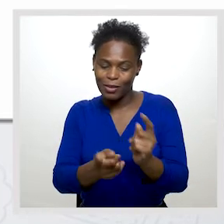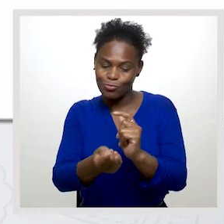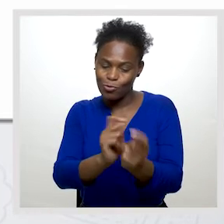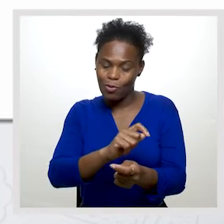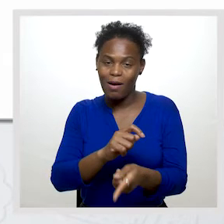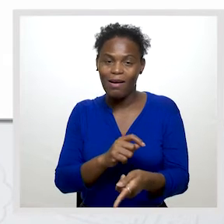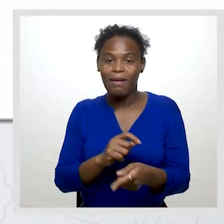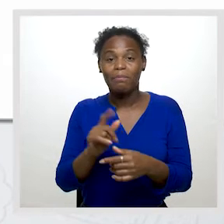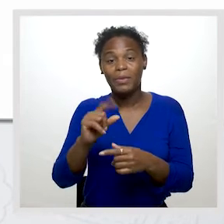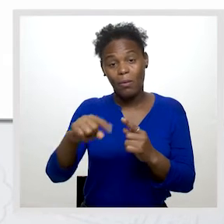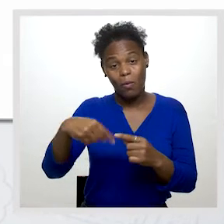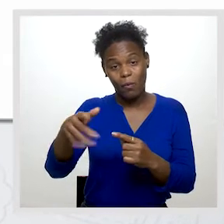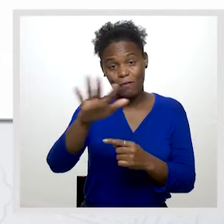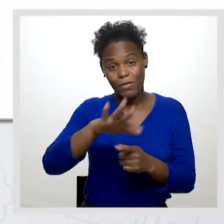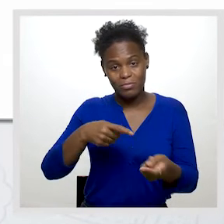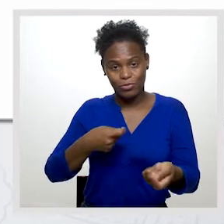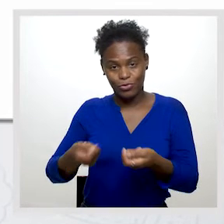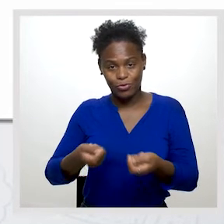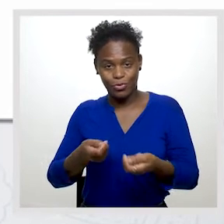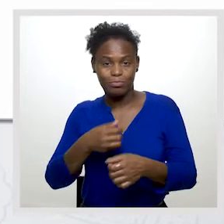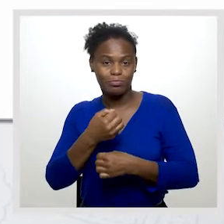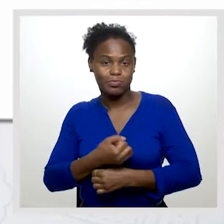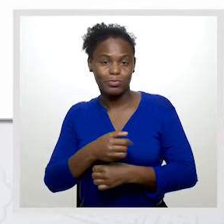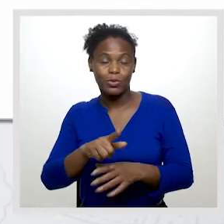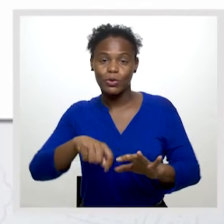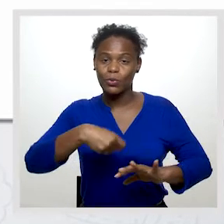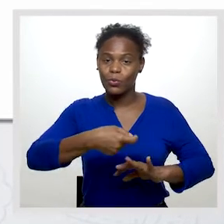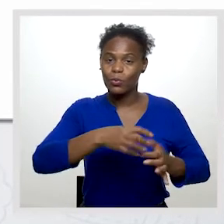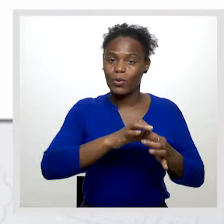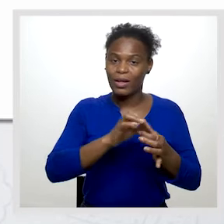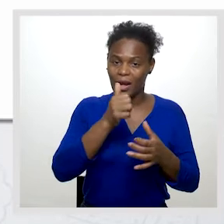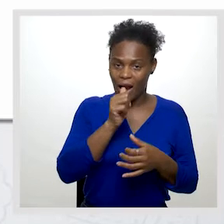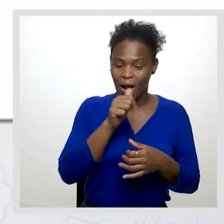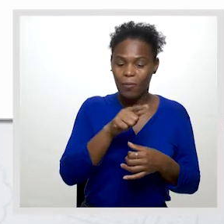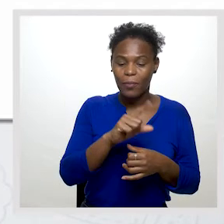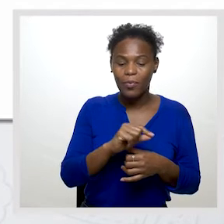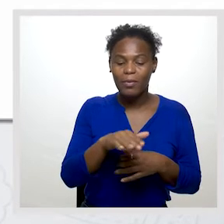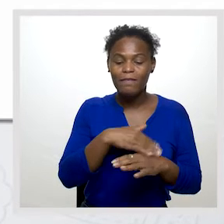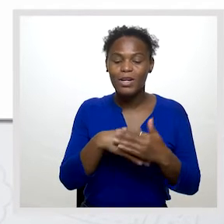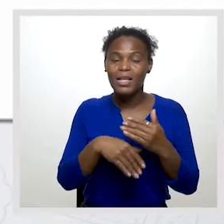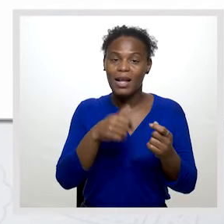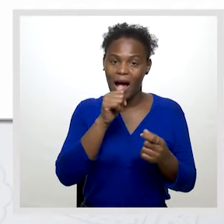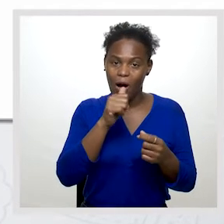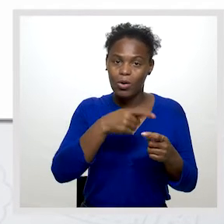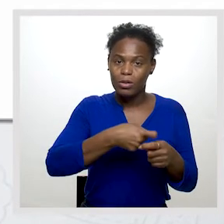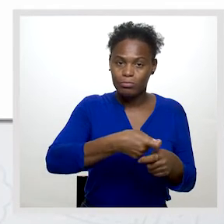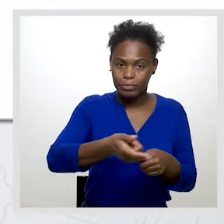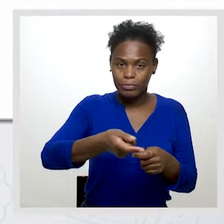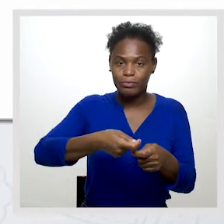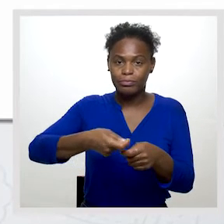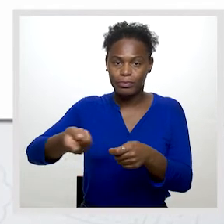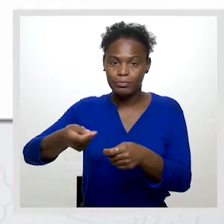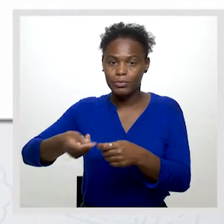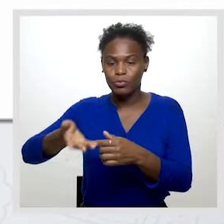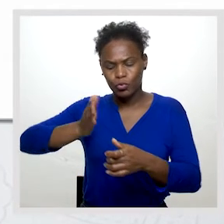Ainda uma outra forma de fazer uma gestão sustentável dos recursos hídricos é fazer uma distribuição justa